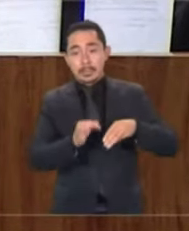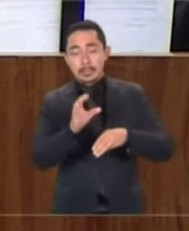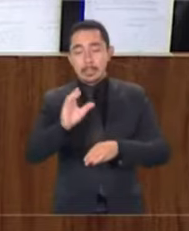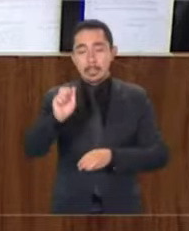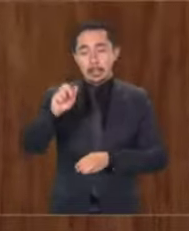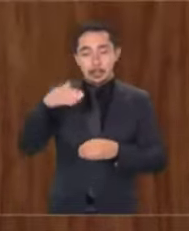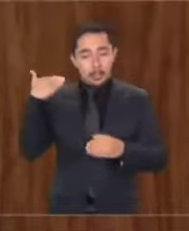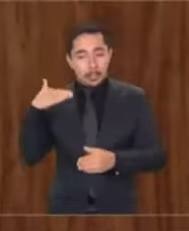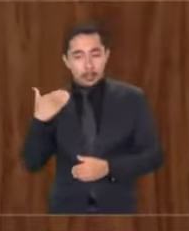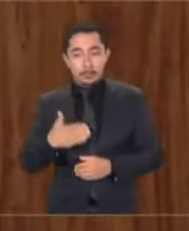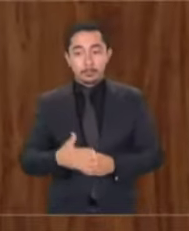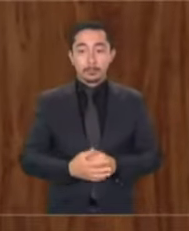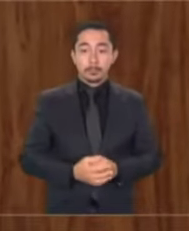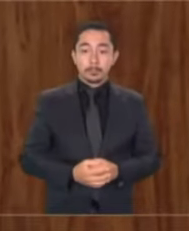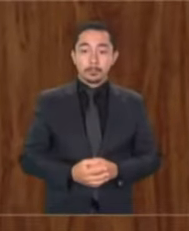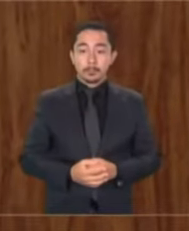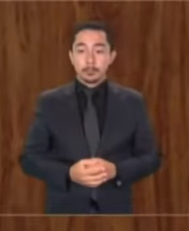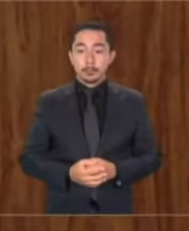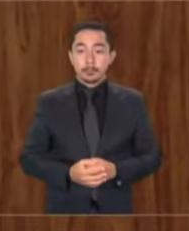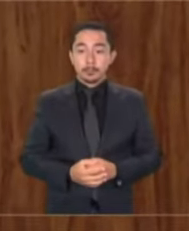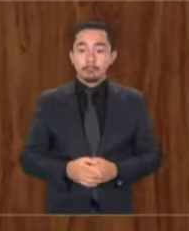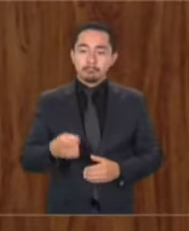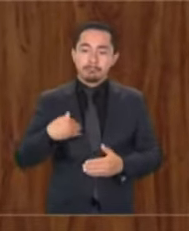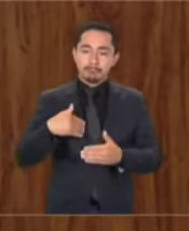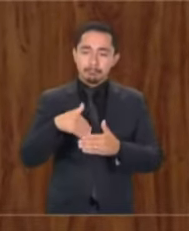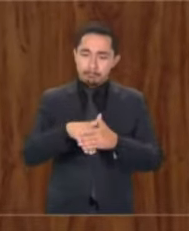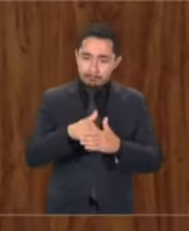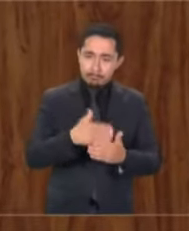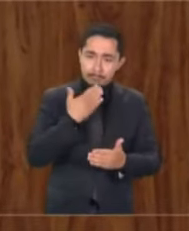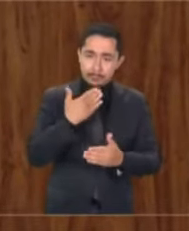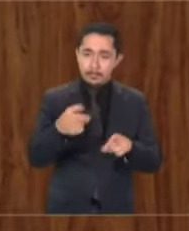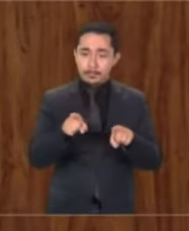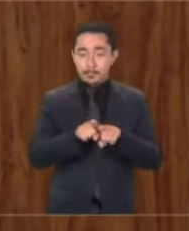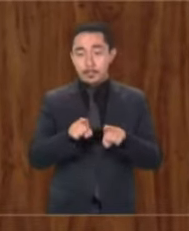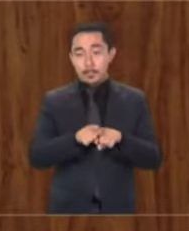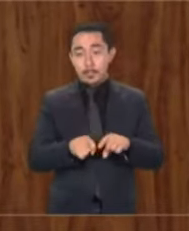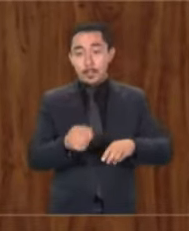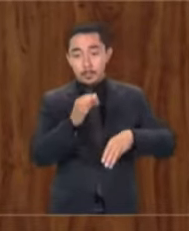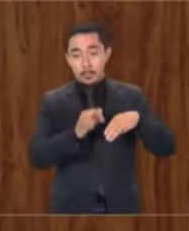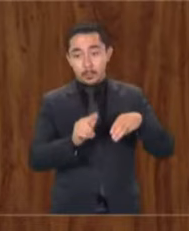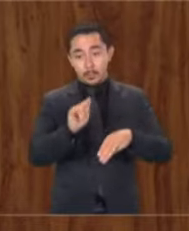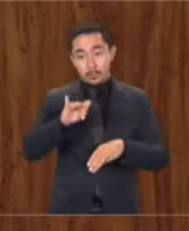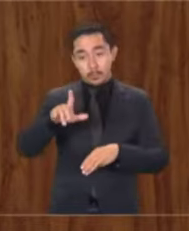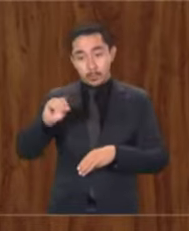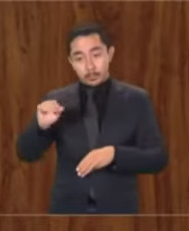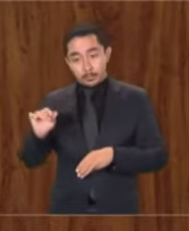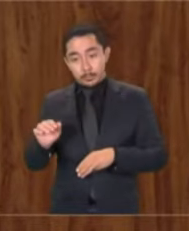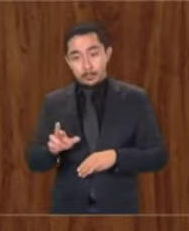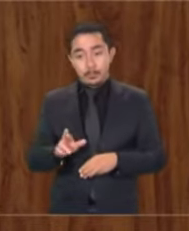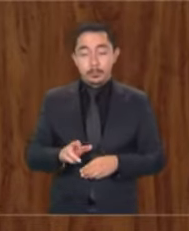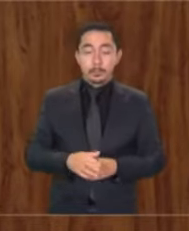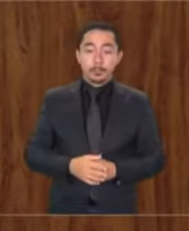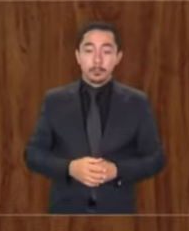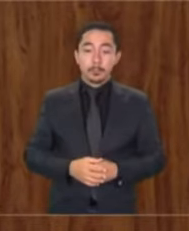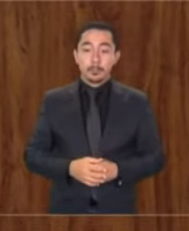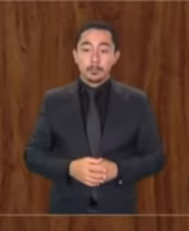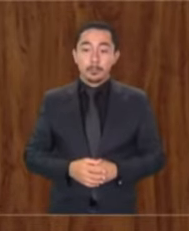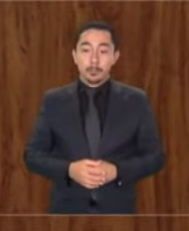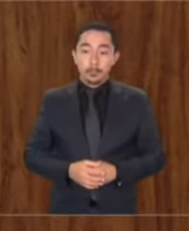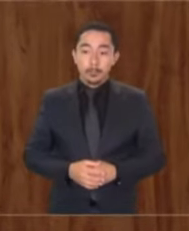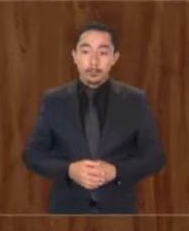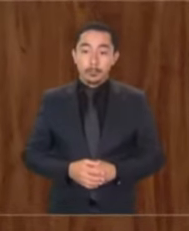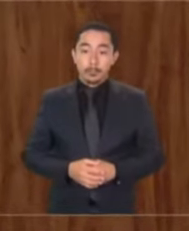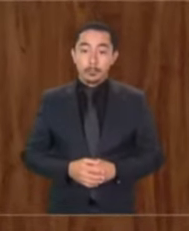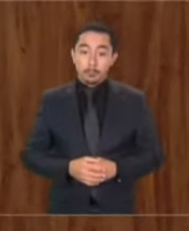Já antecipo, portanto, senhor presidente, meu voto, pedindo licença ao ministro Gilmar, ministra Isabel, que votariam antes de mim, exatamente no